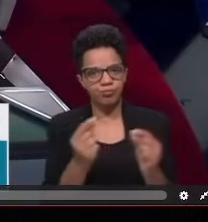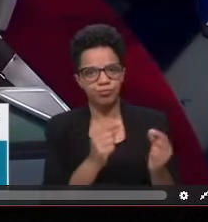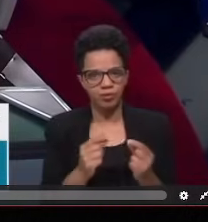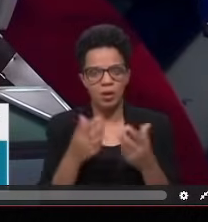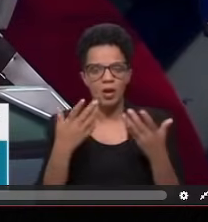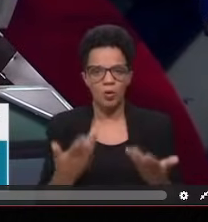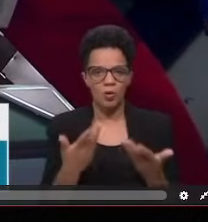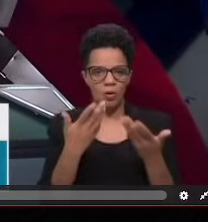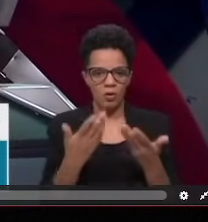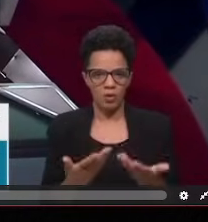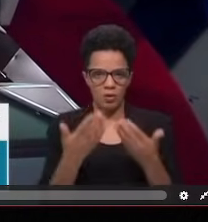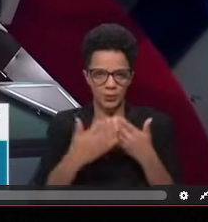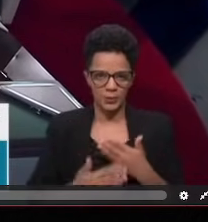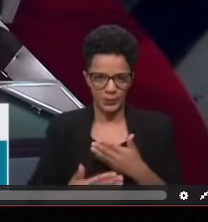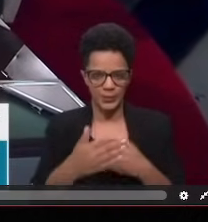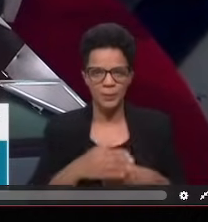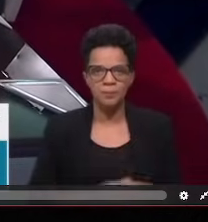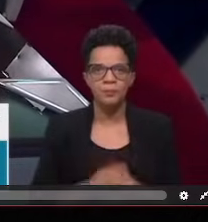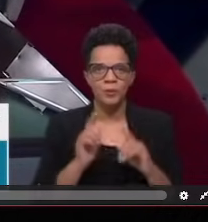daes